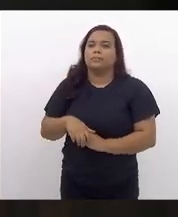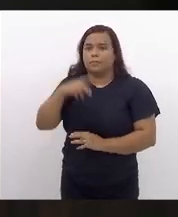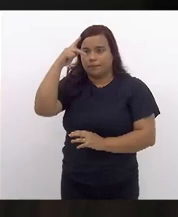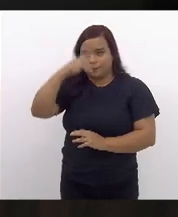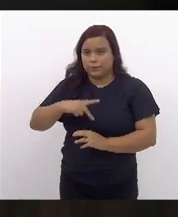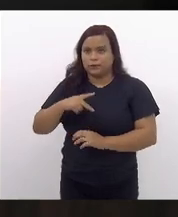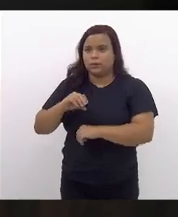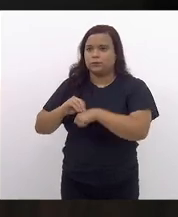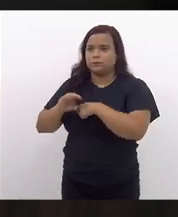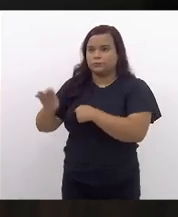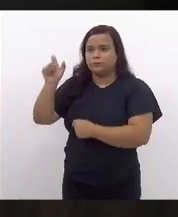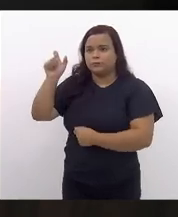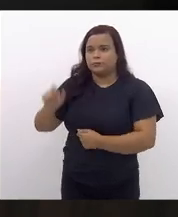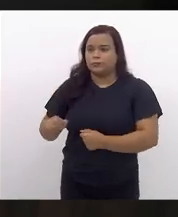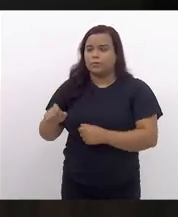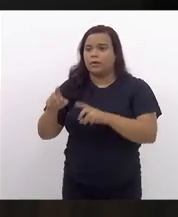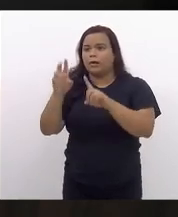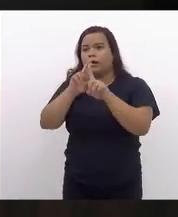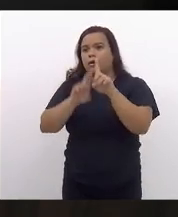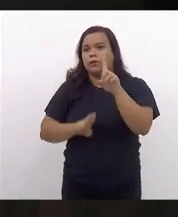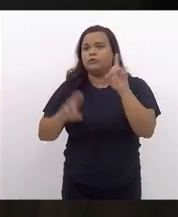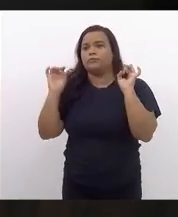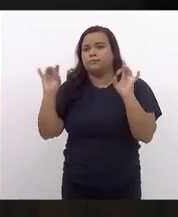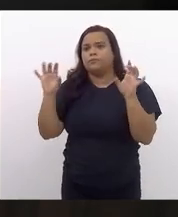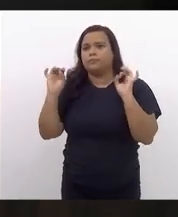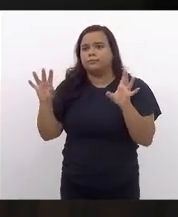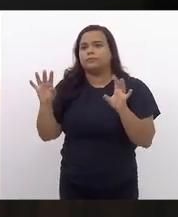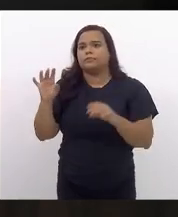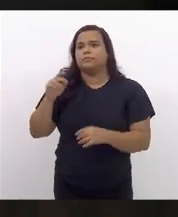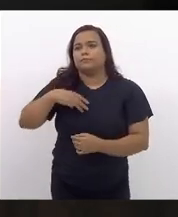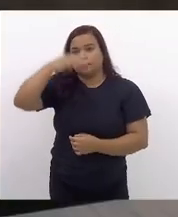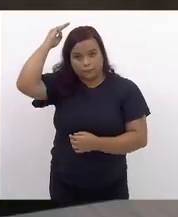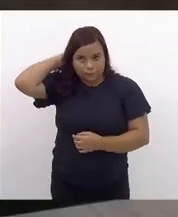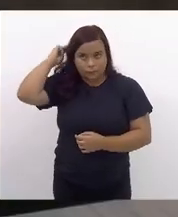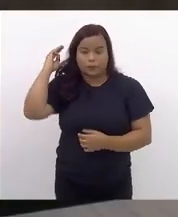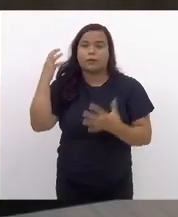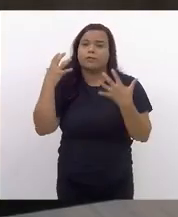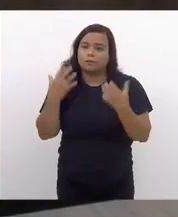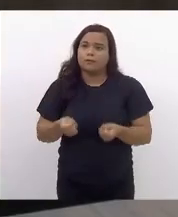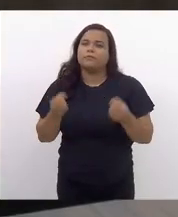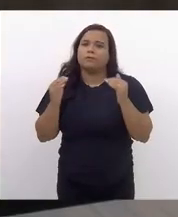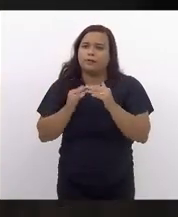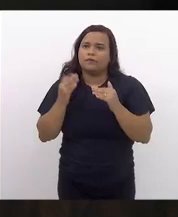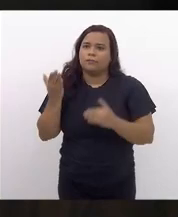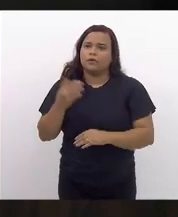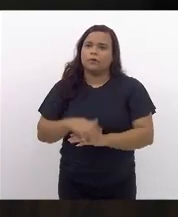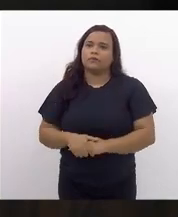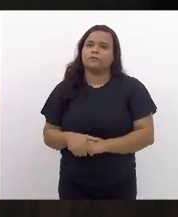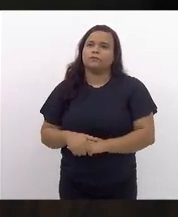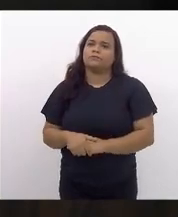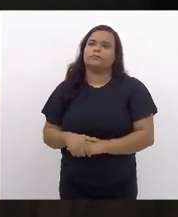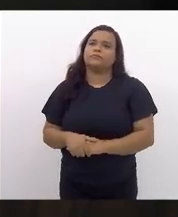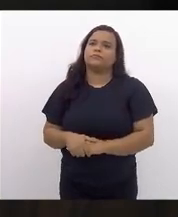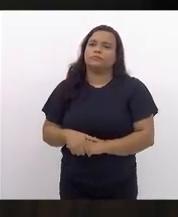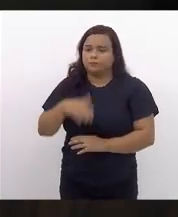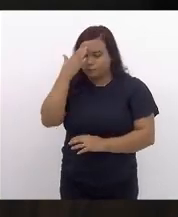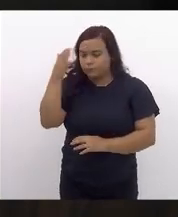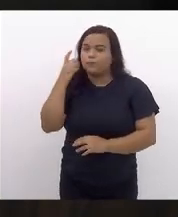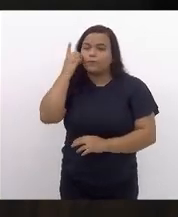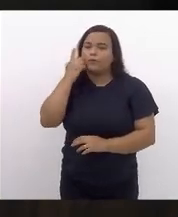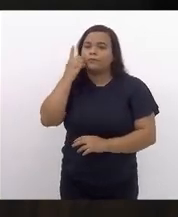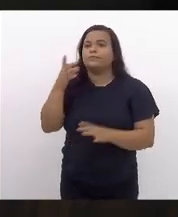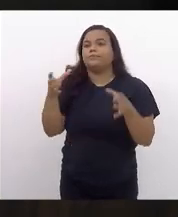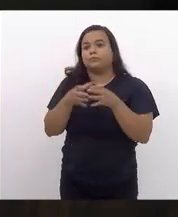designa relatoria especial, deputado Márcio Pacheco. Favorável, presidente. Obrigada, deputado. Pela